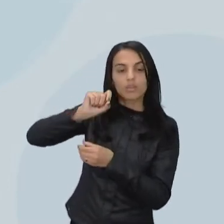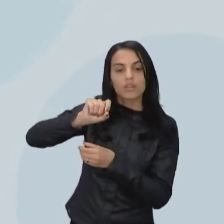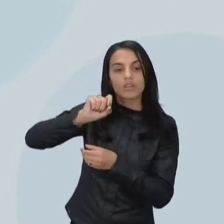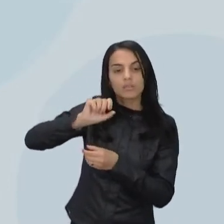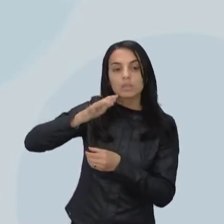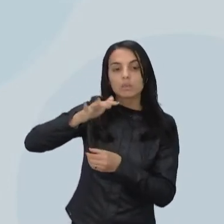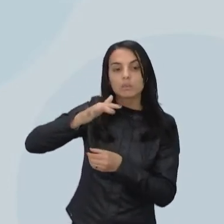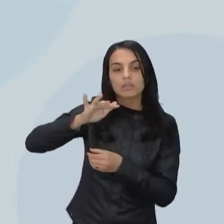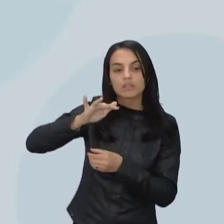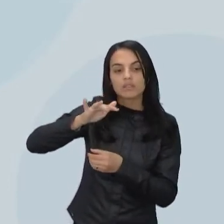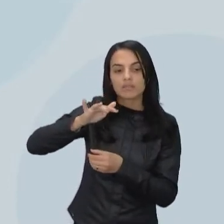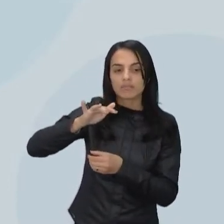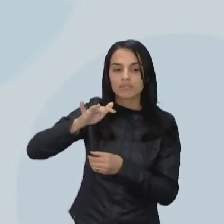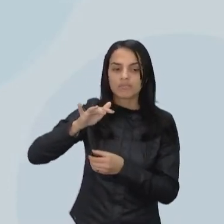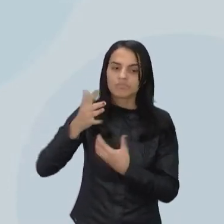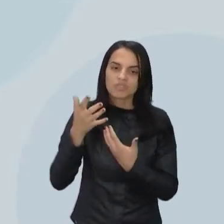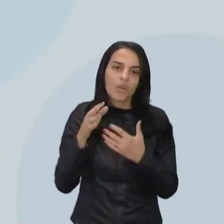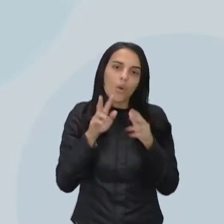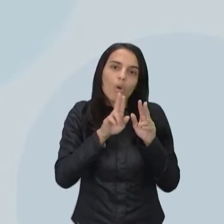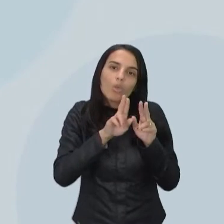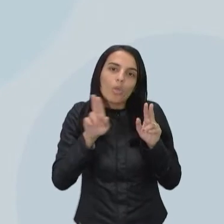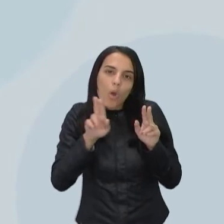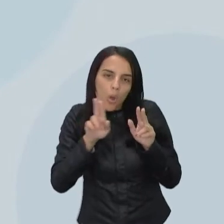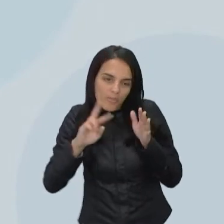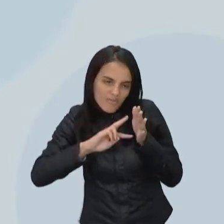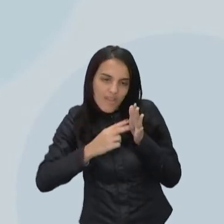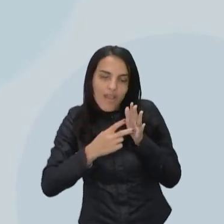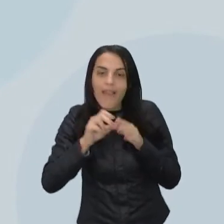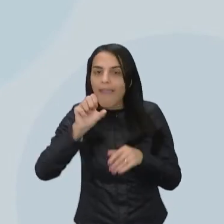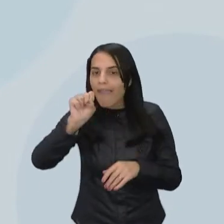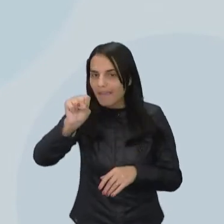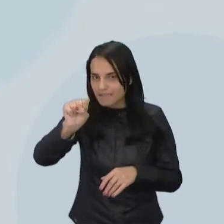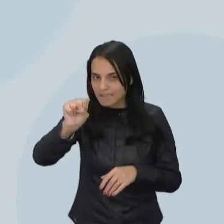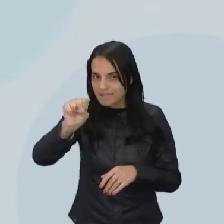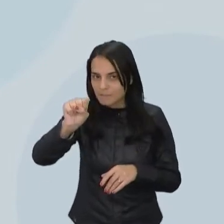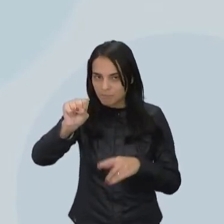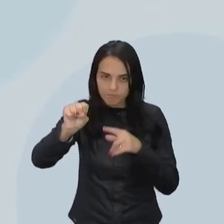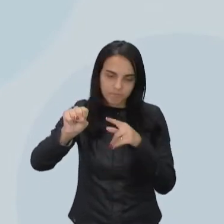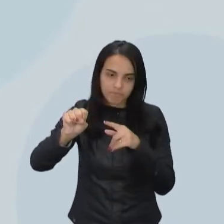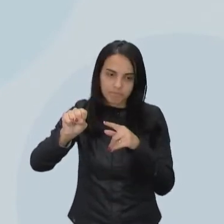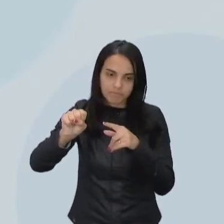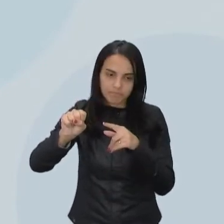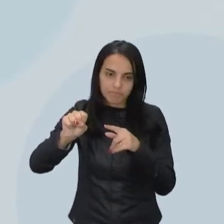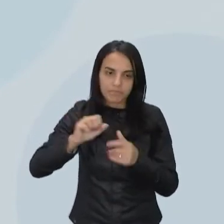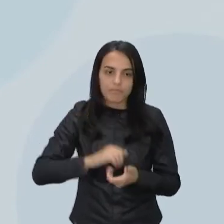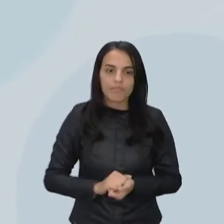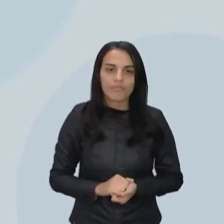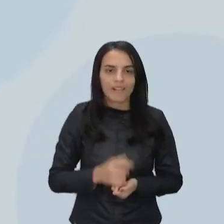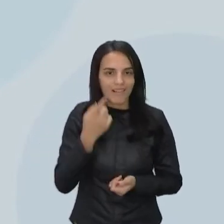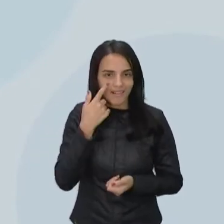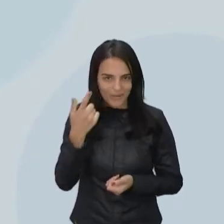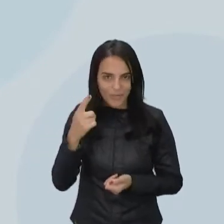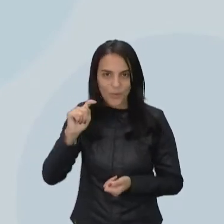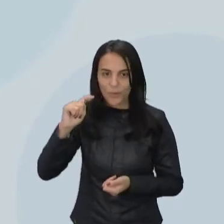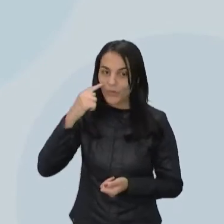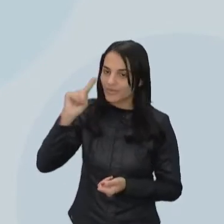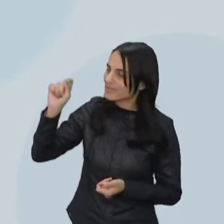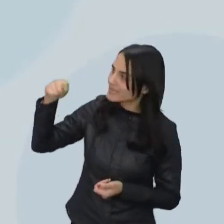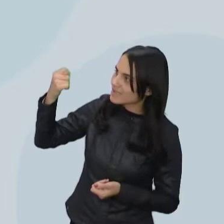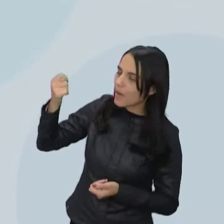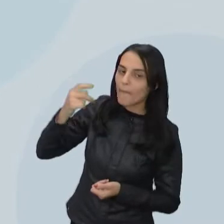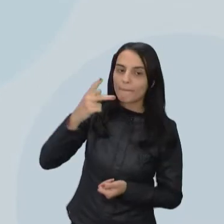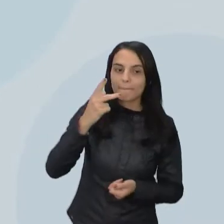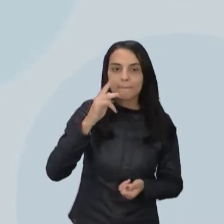é, vou chamar de S, tá bom? Ó, a área do círculo é π, aquele número π, vezes o raio